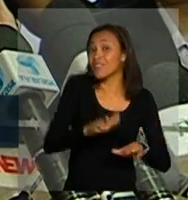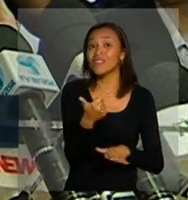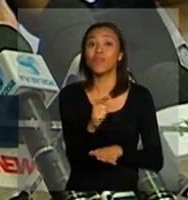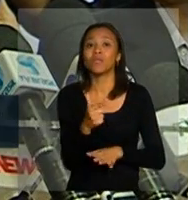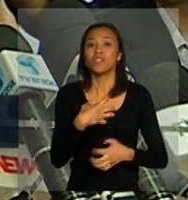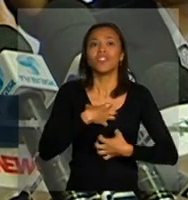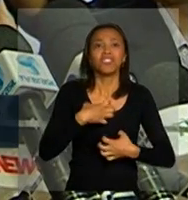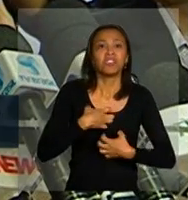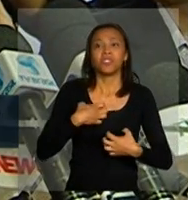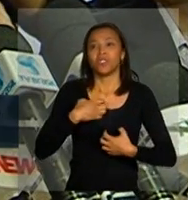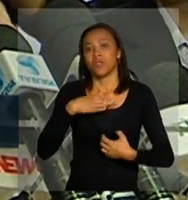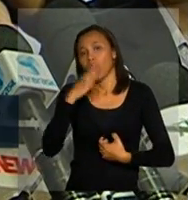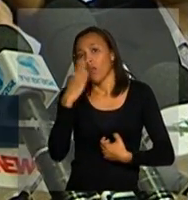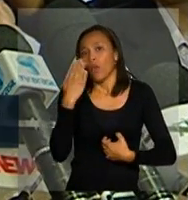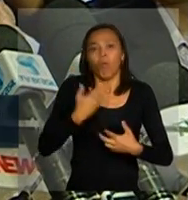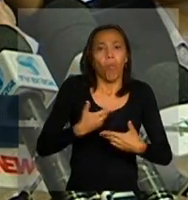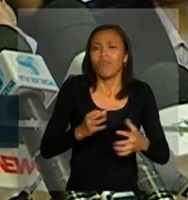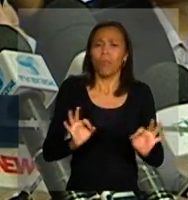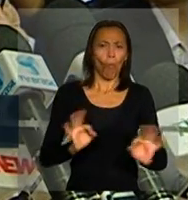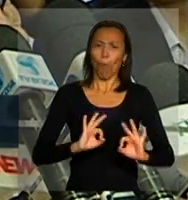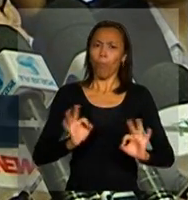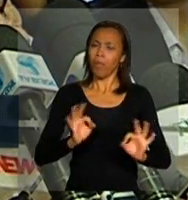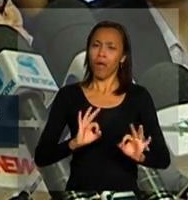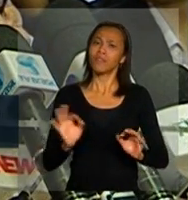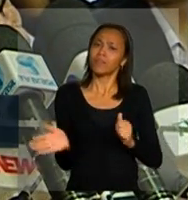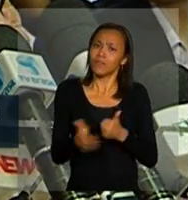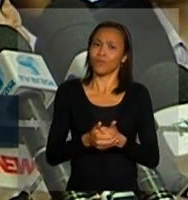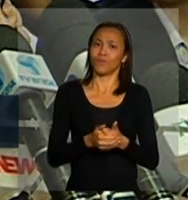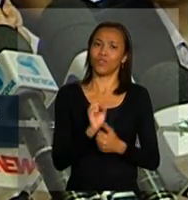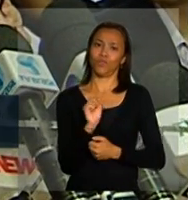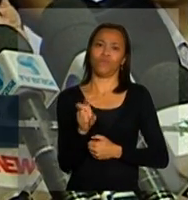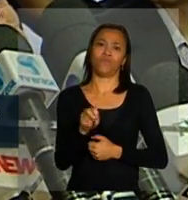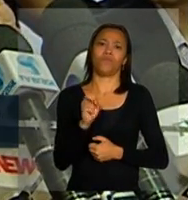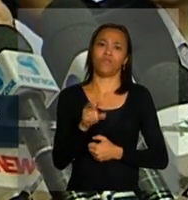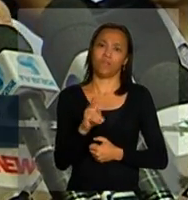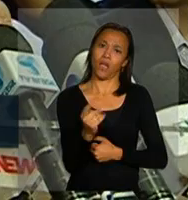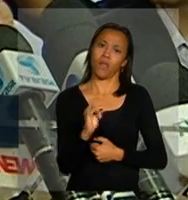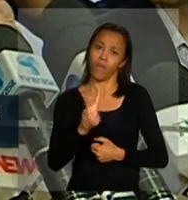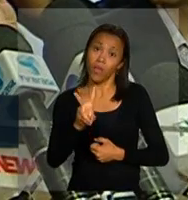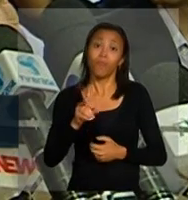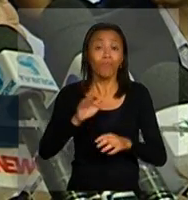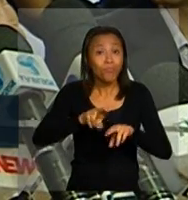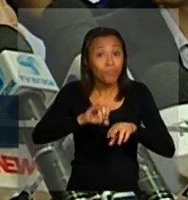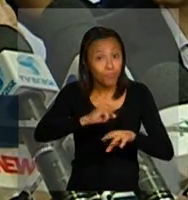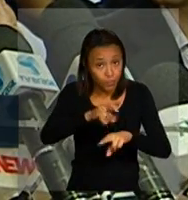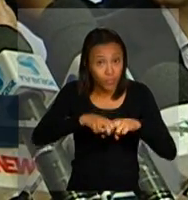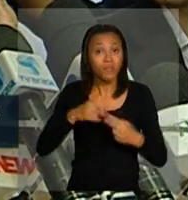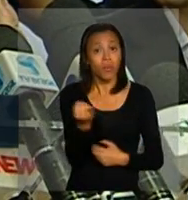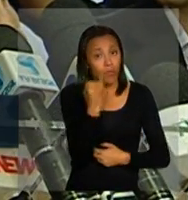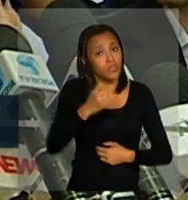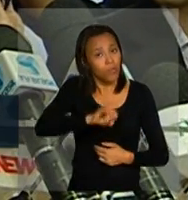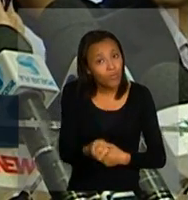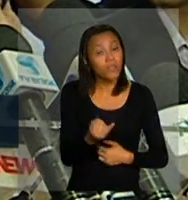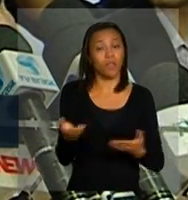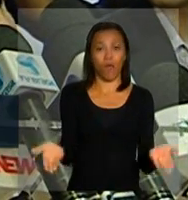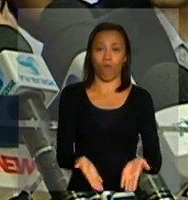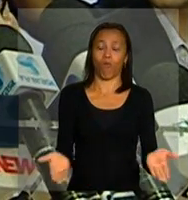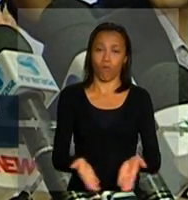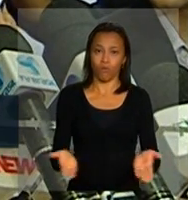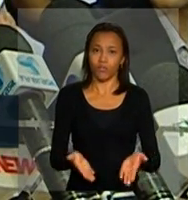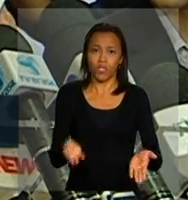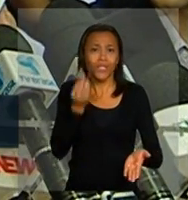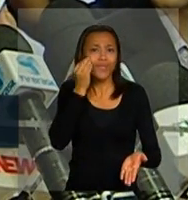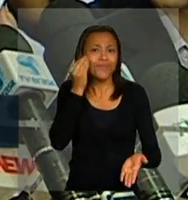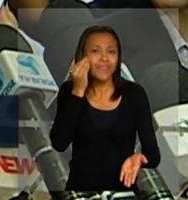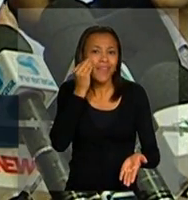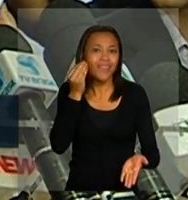que possa antever que você está infectado pelo vírus do HIV. Por isso que é importante aproveitar uma oportunidade como essa, de que o teste